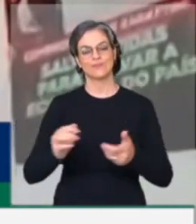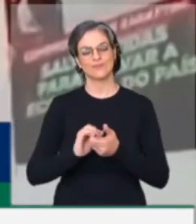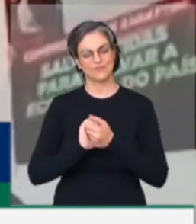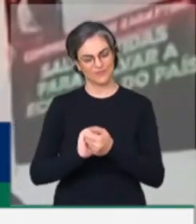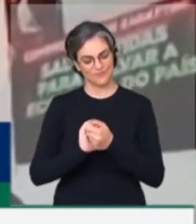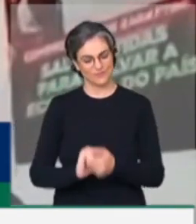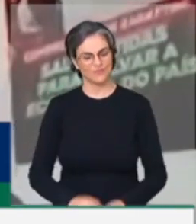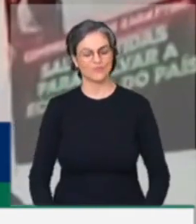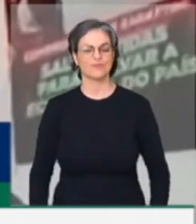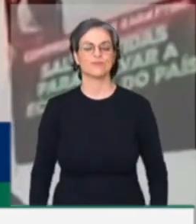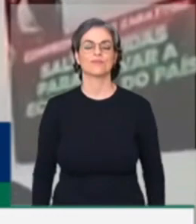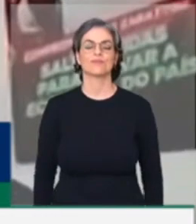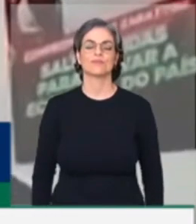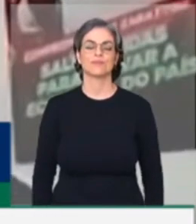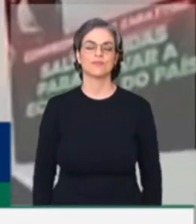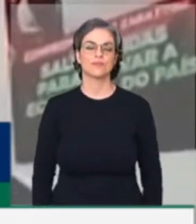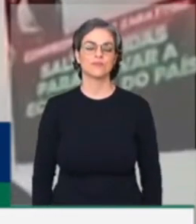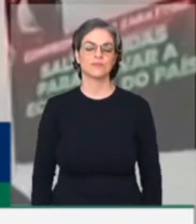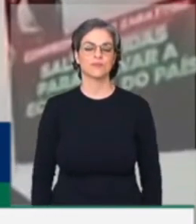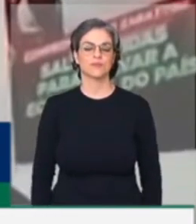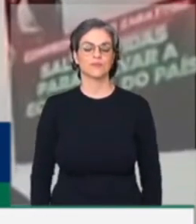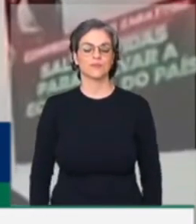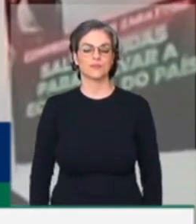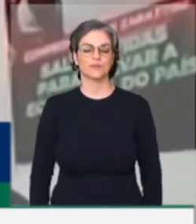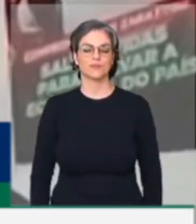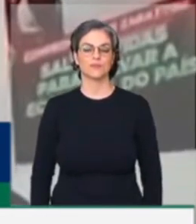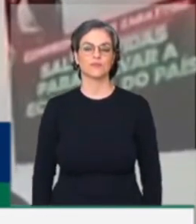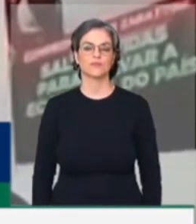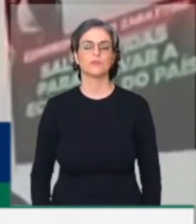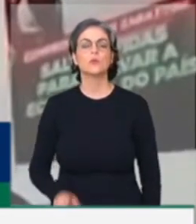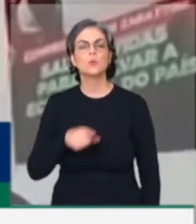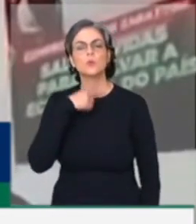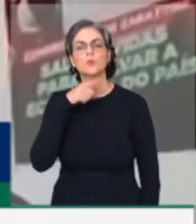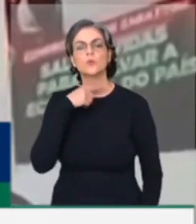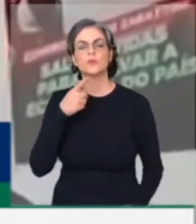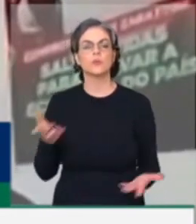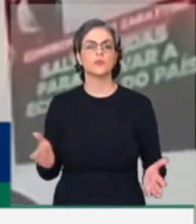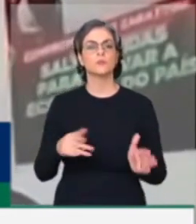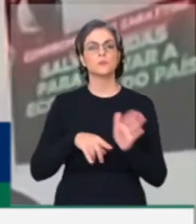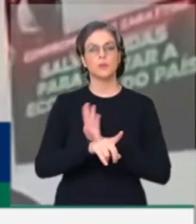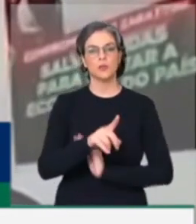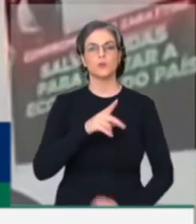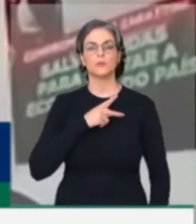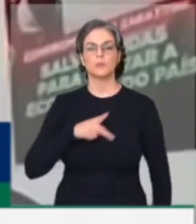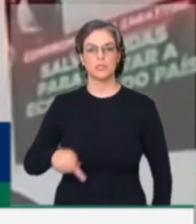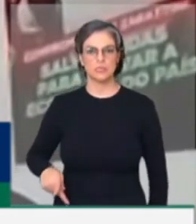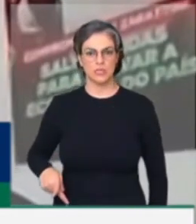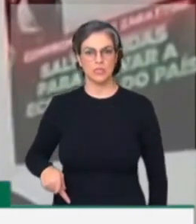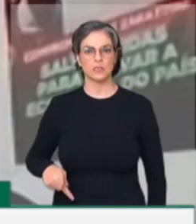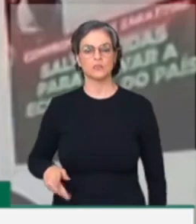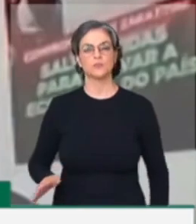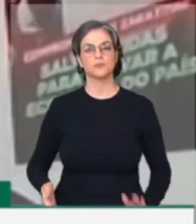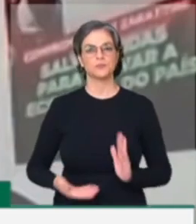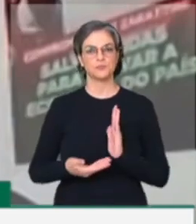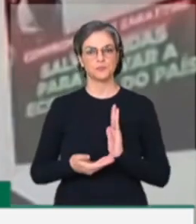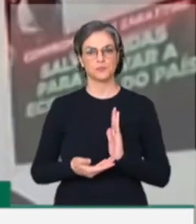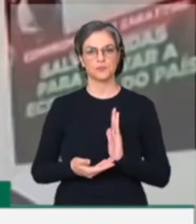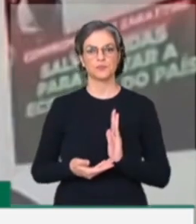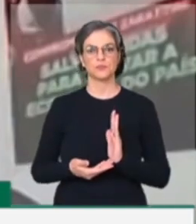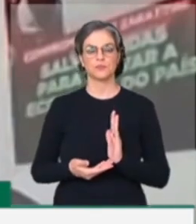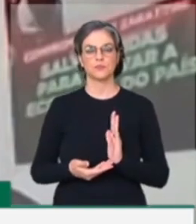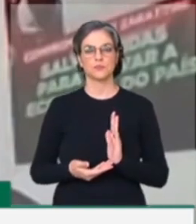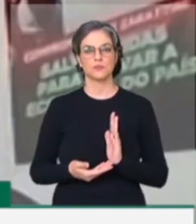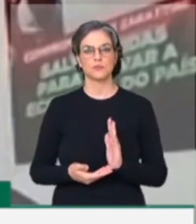ouvindo. Eu queria fazer um questionamento hoje ao presidente da Câmara dos